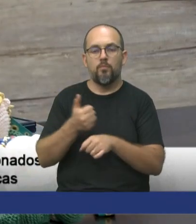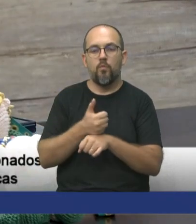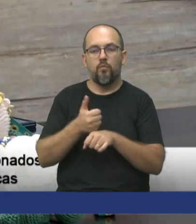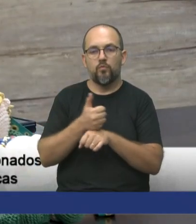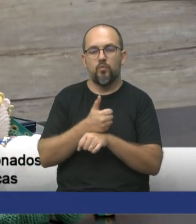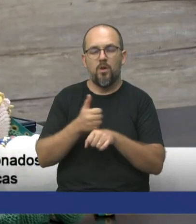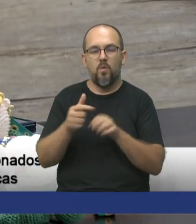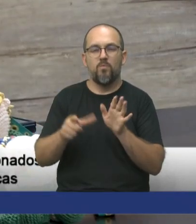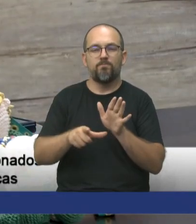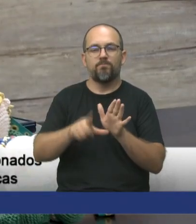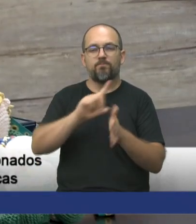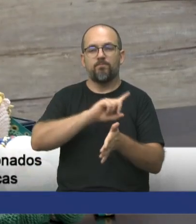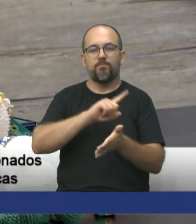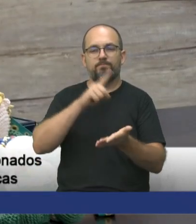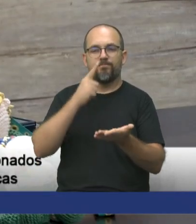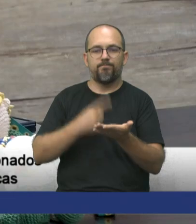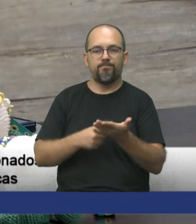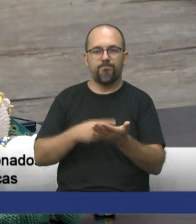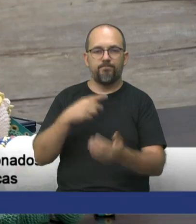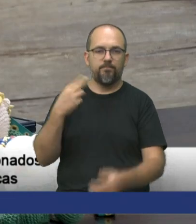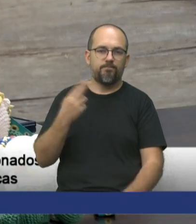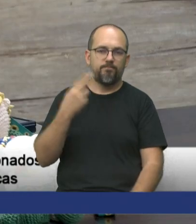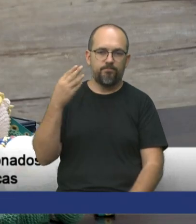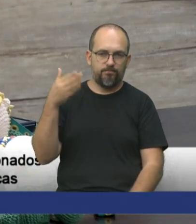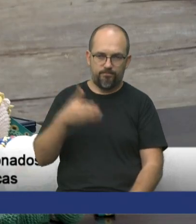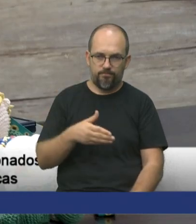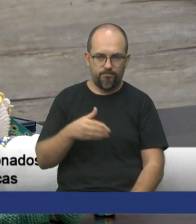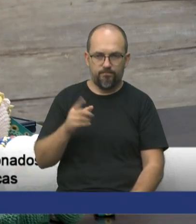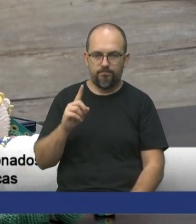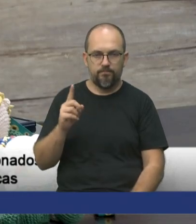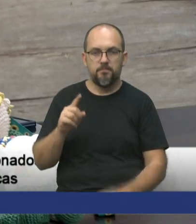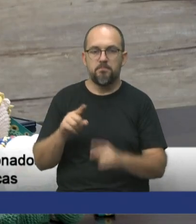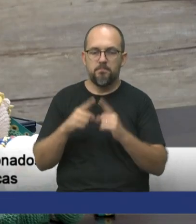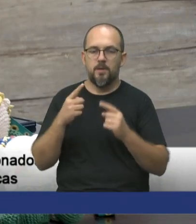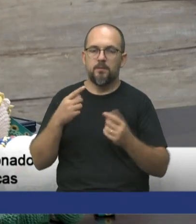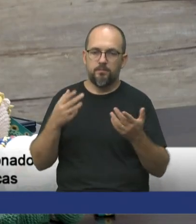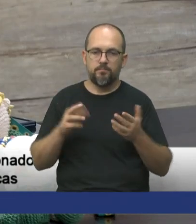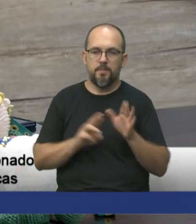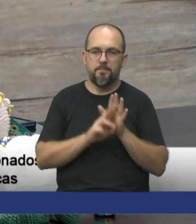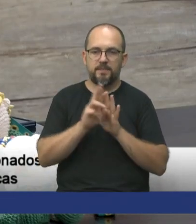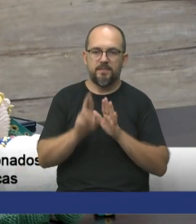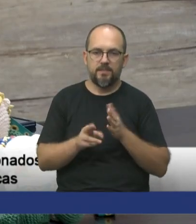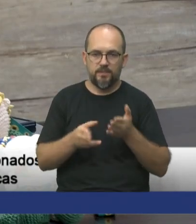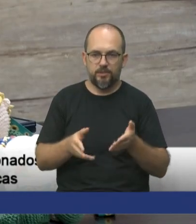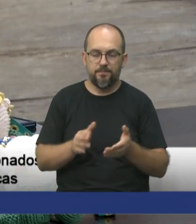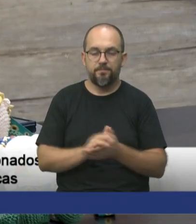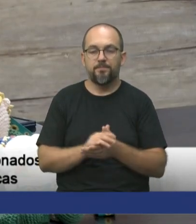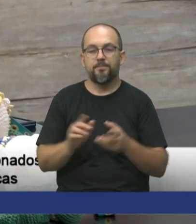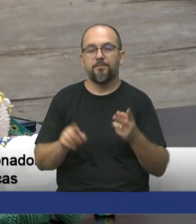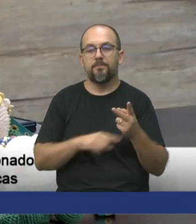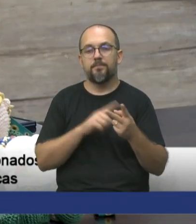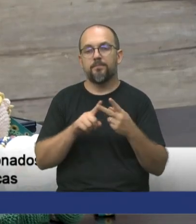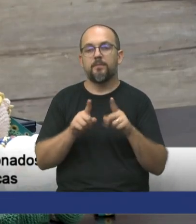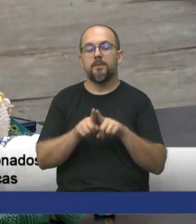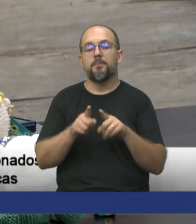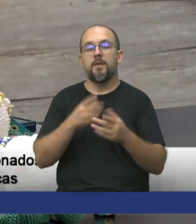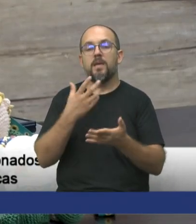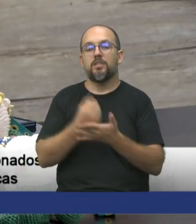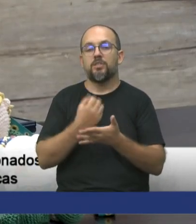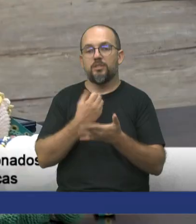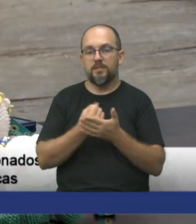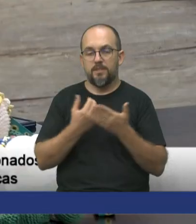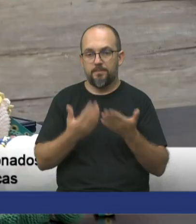previamente agendado, não pôde estar presente, mas nós o representamos aqui. Quero registrar também